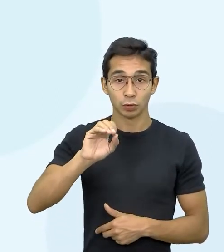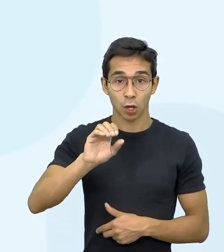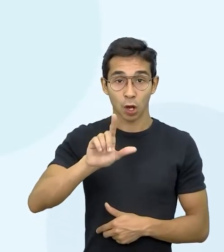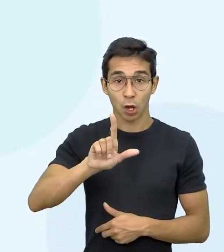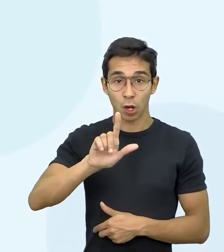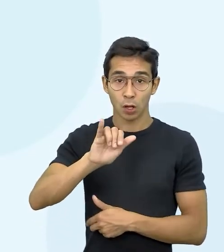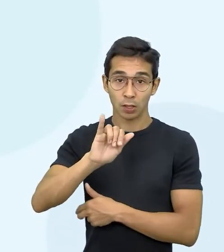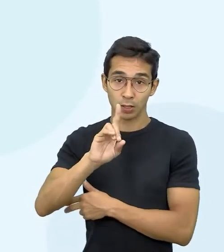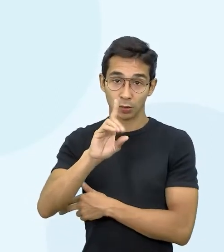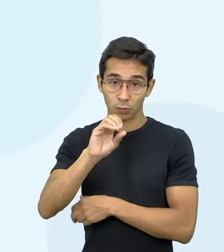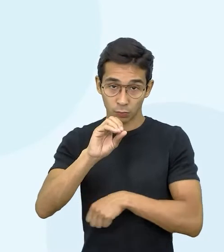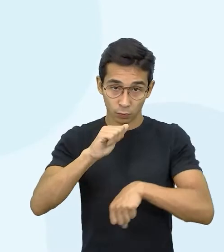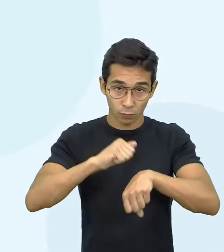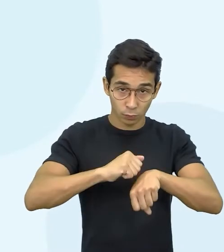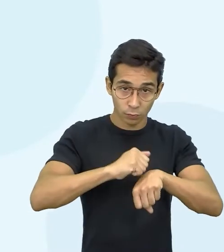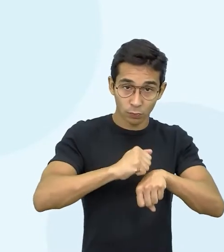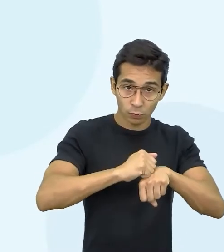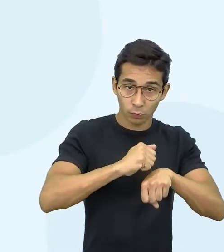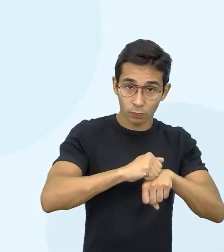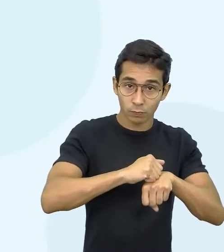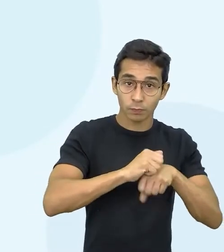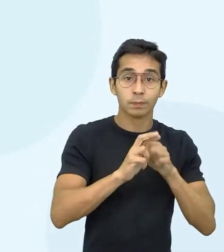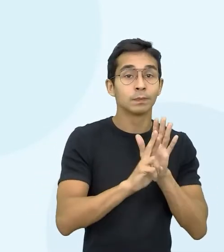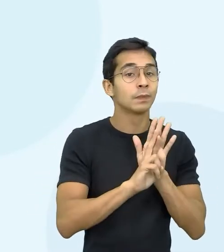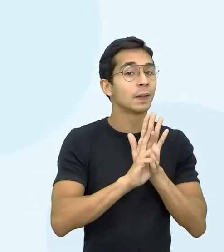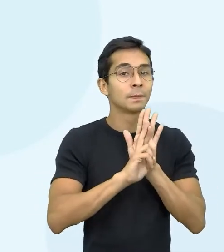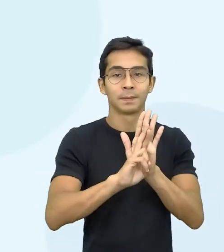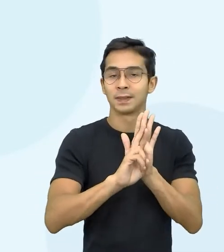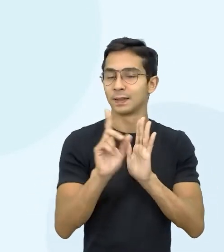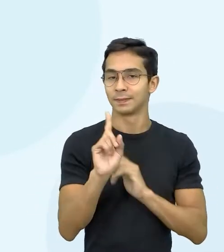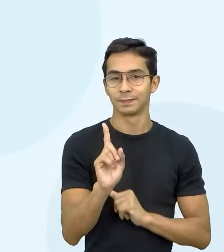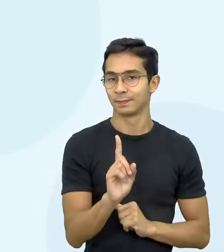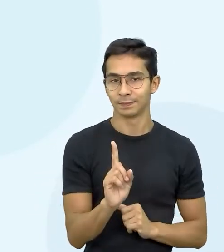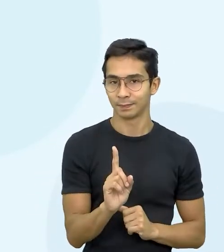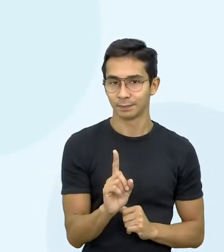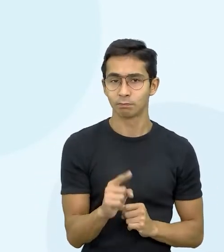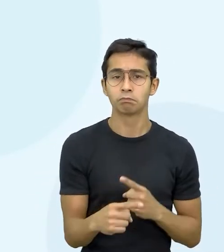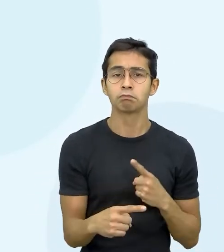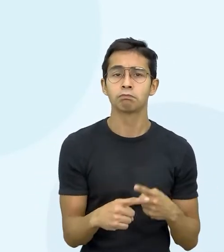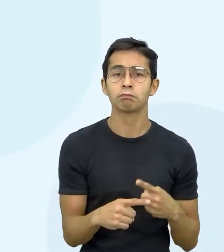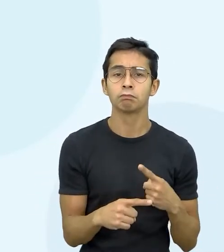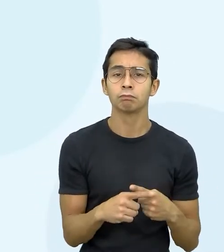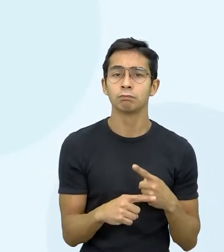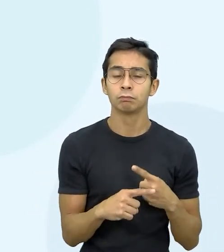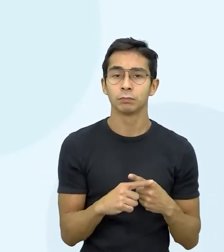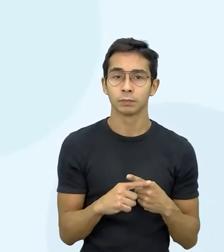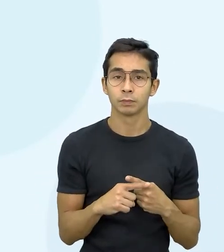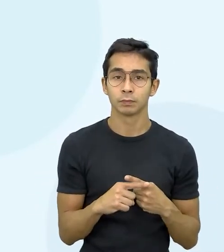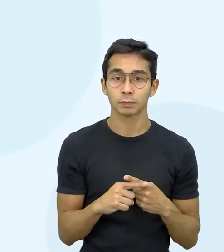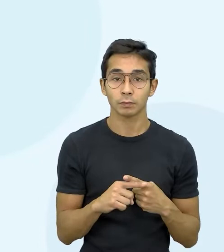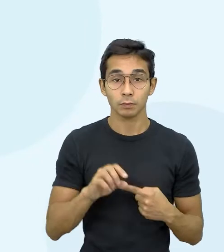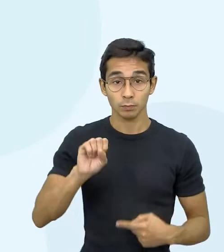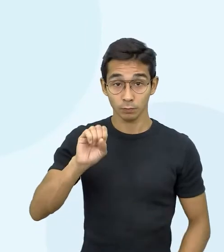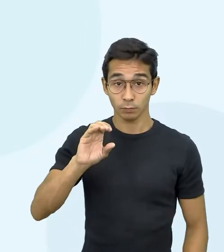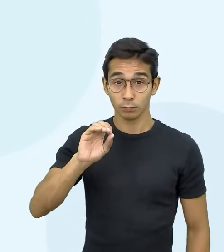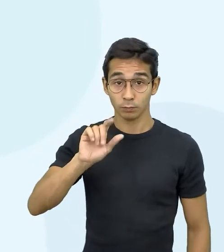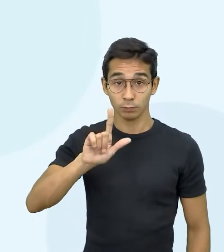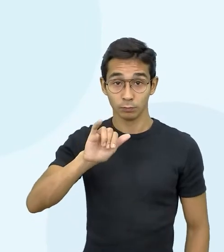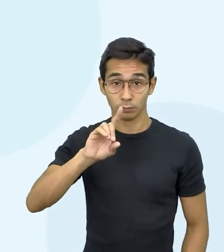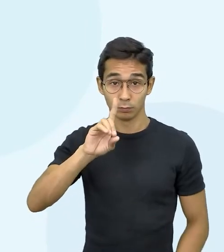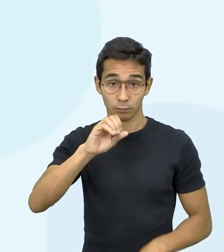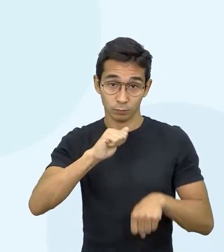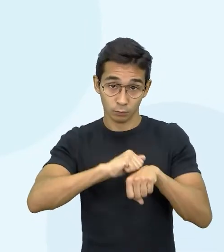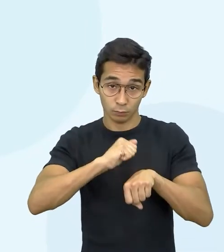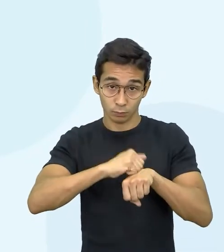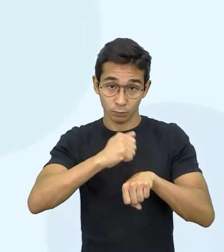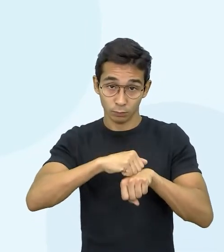não irão entrar na representação da constante. Por que que isso não vai acontecer? Porque sólido, né, é